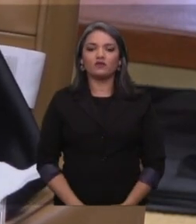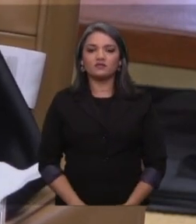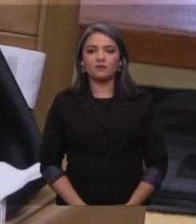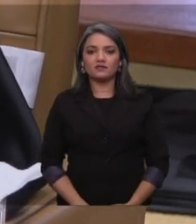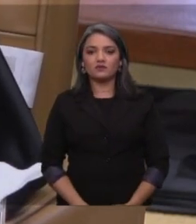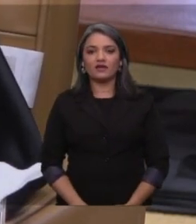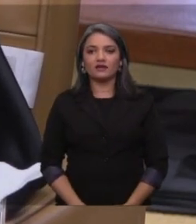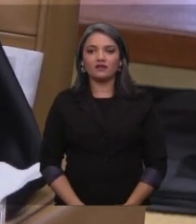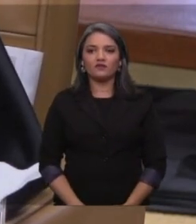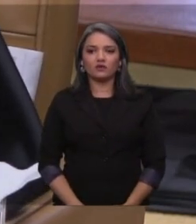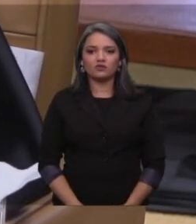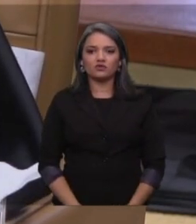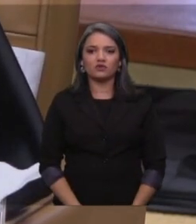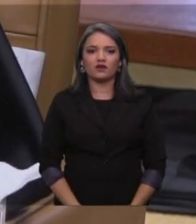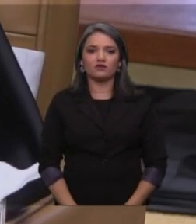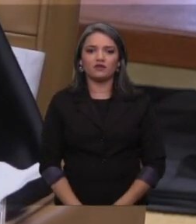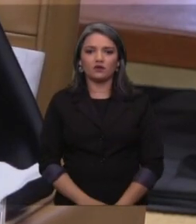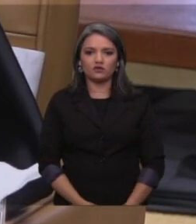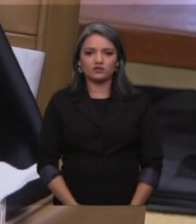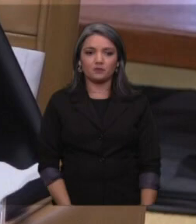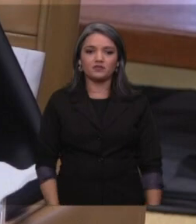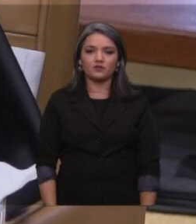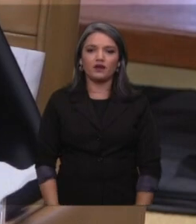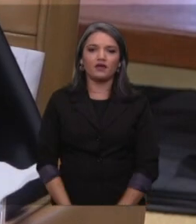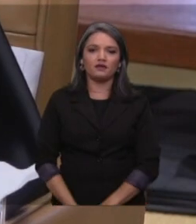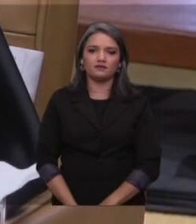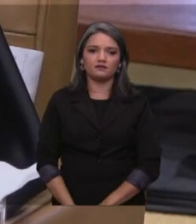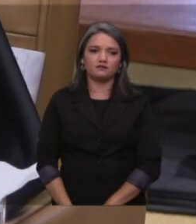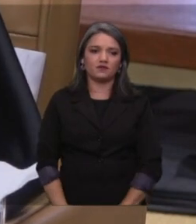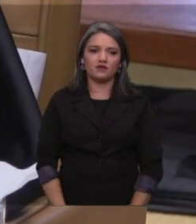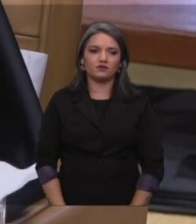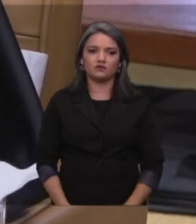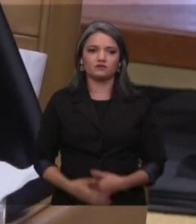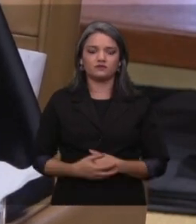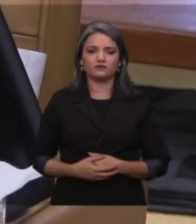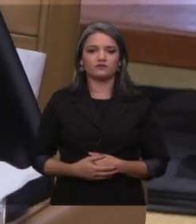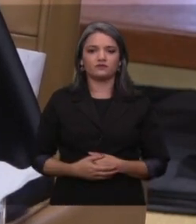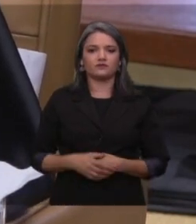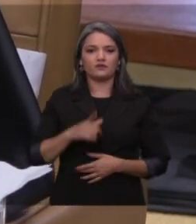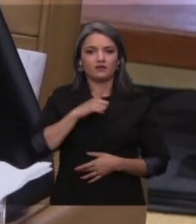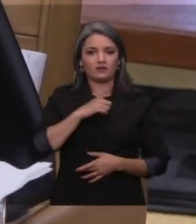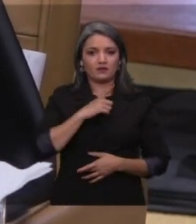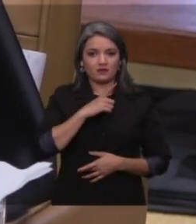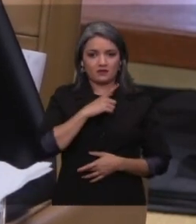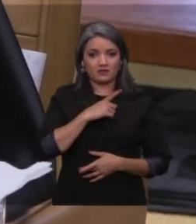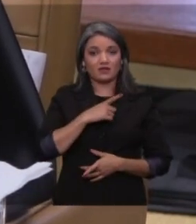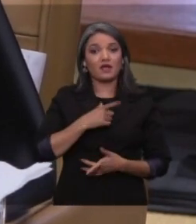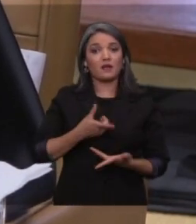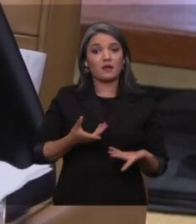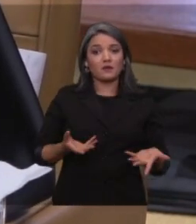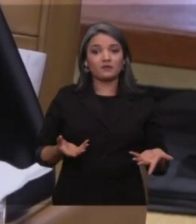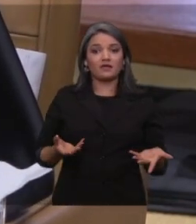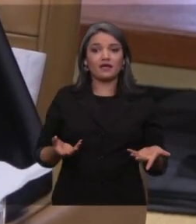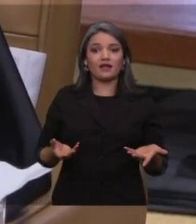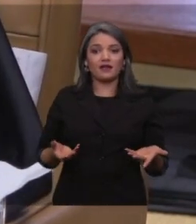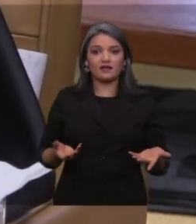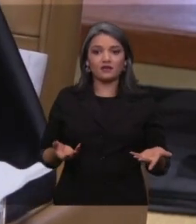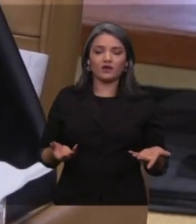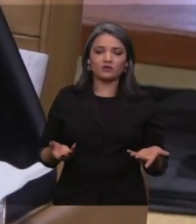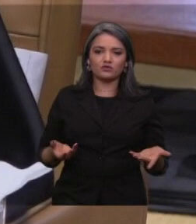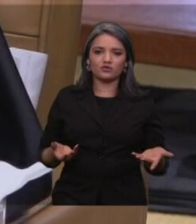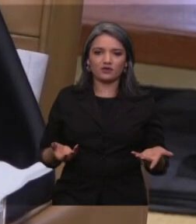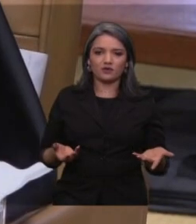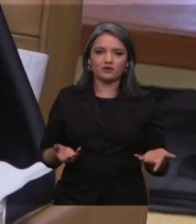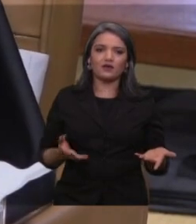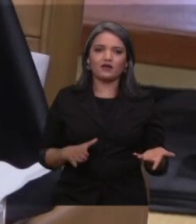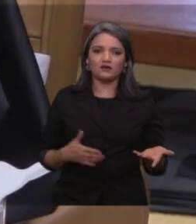também peço vênia para compreender que separação de fato e separação de corpos são